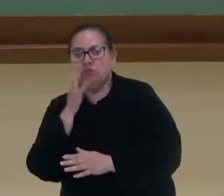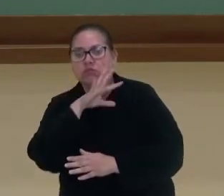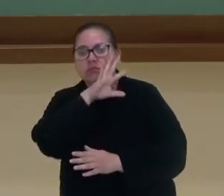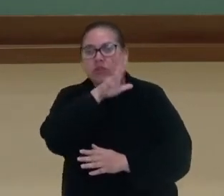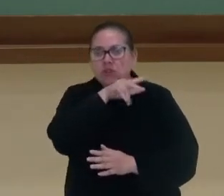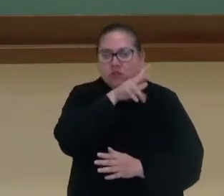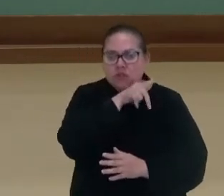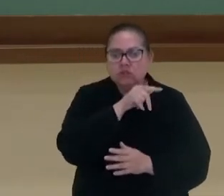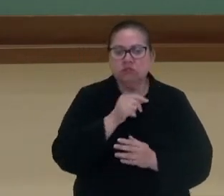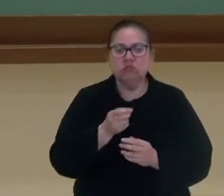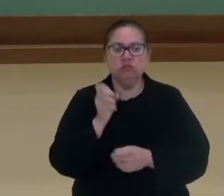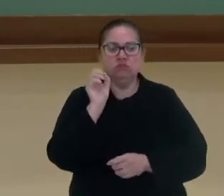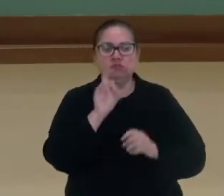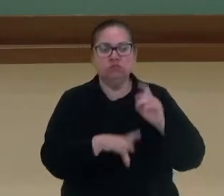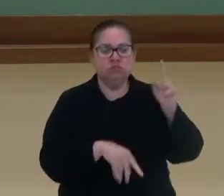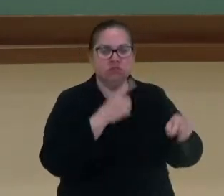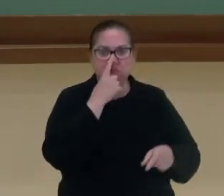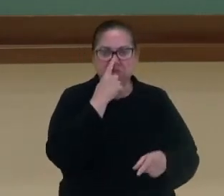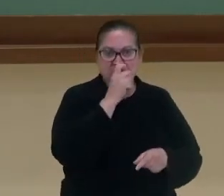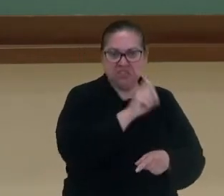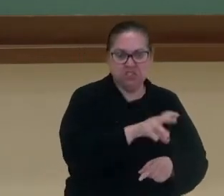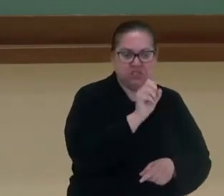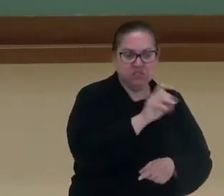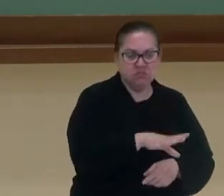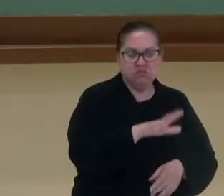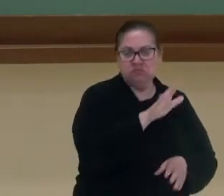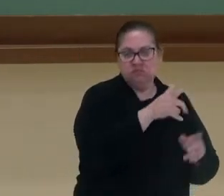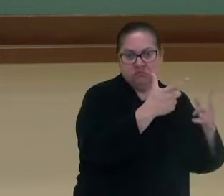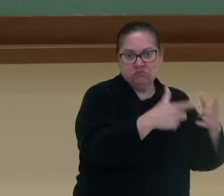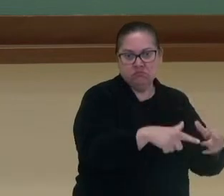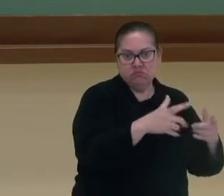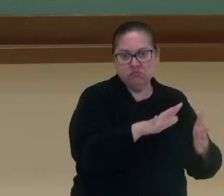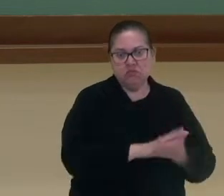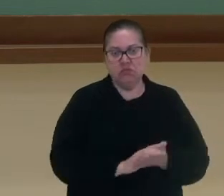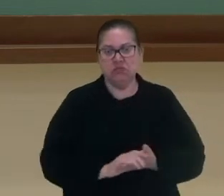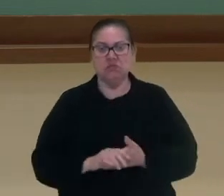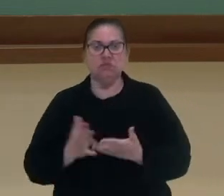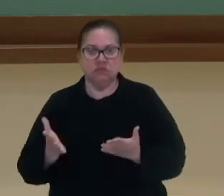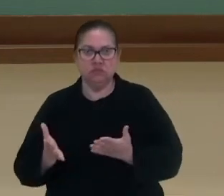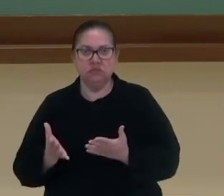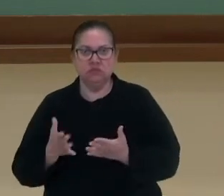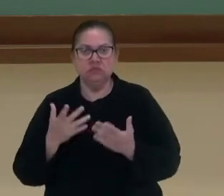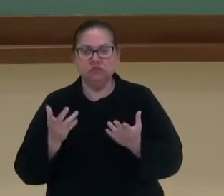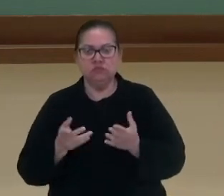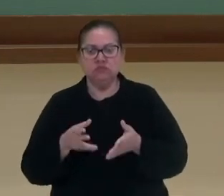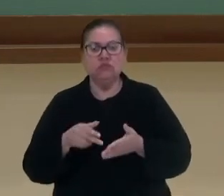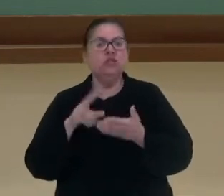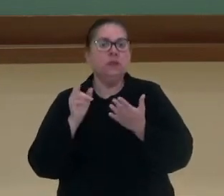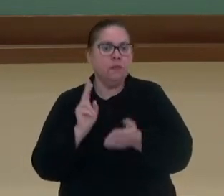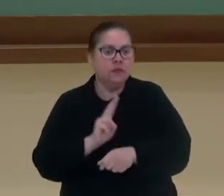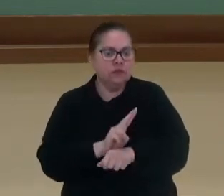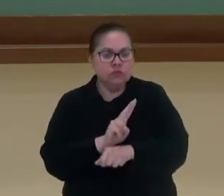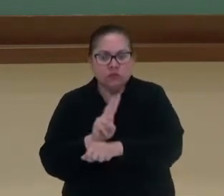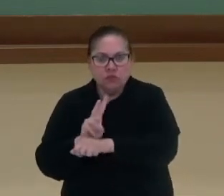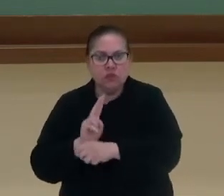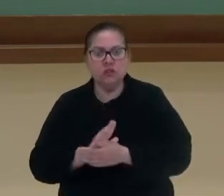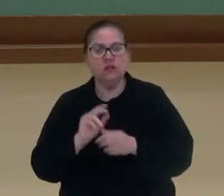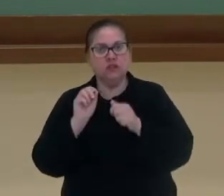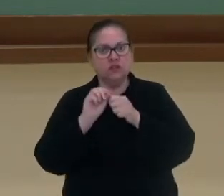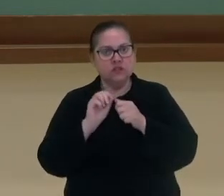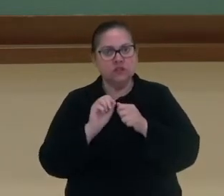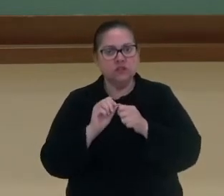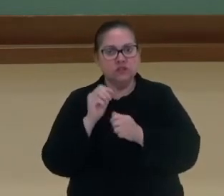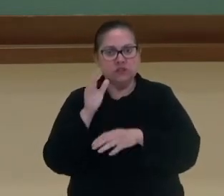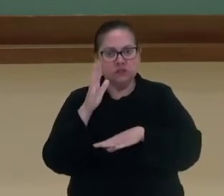animais, não jogando lixo naquele ambiente. Também são maneiras sustentáveis de fazer